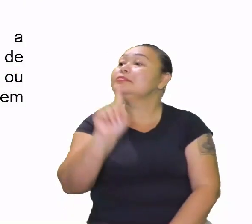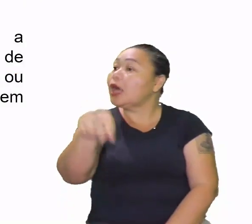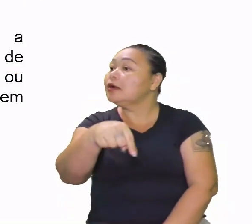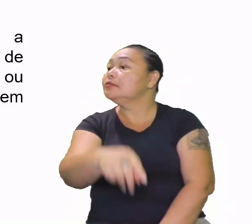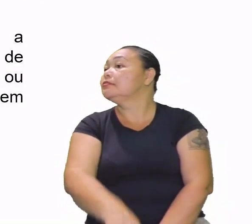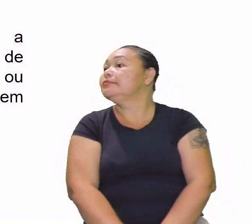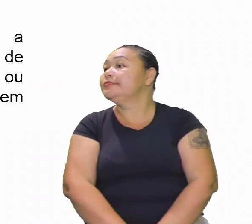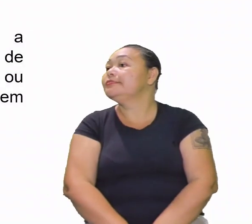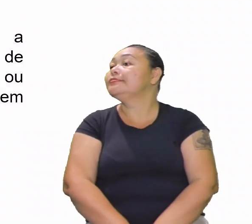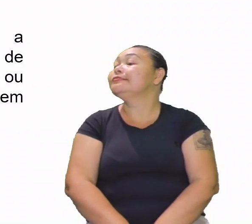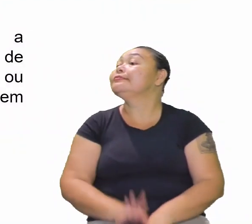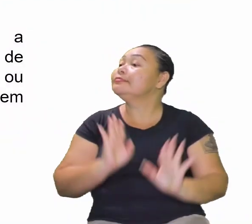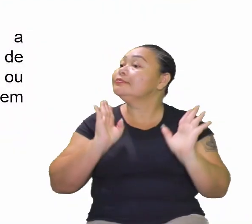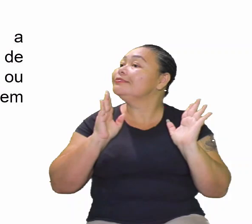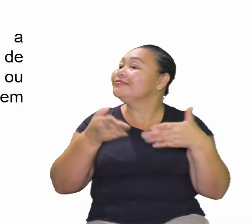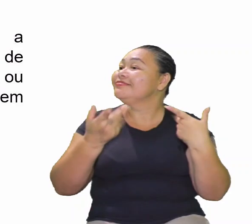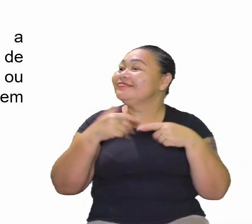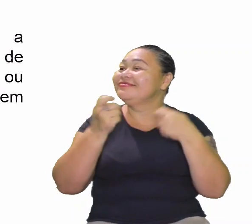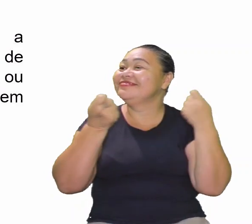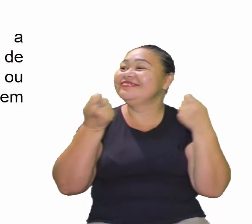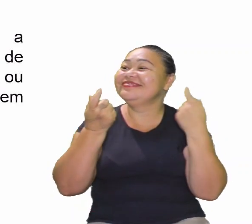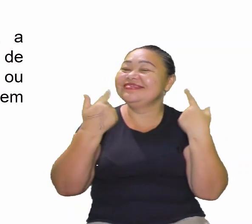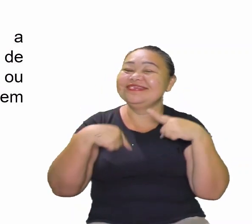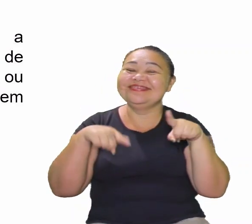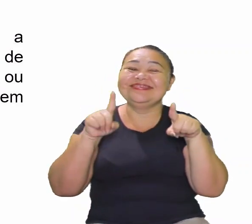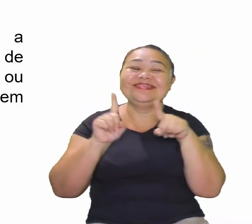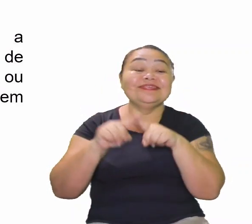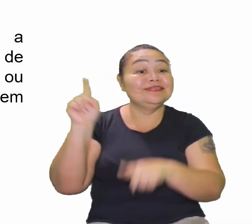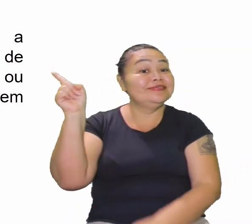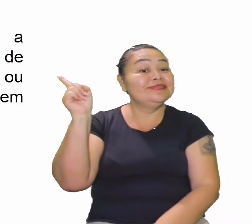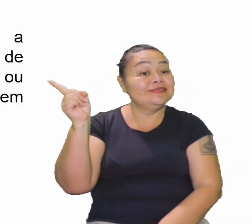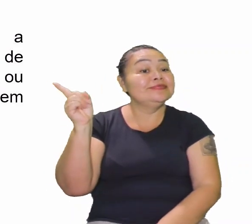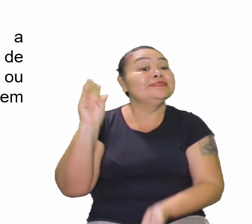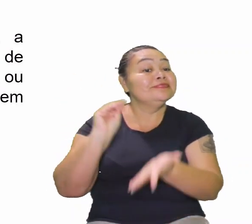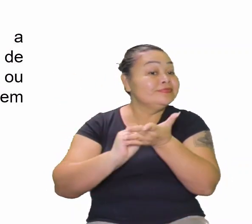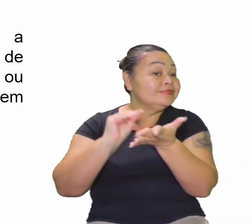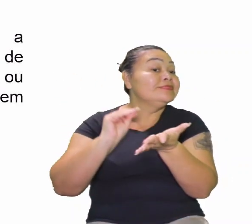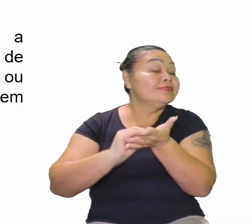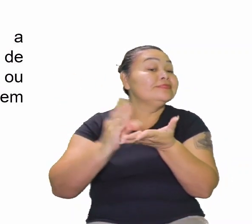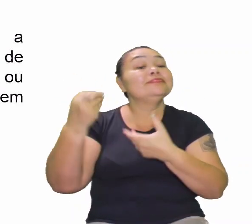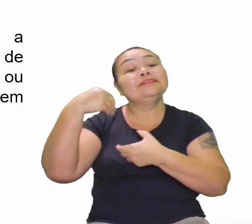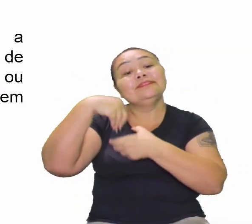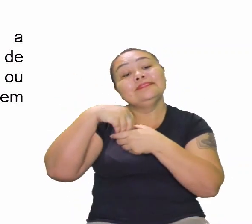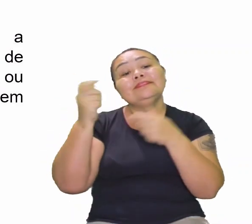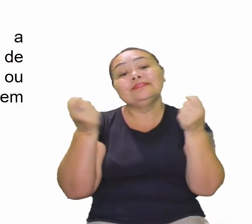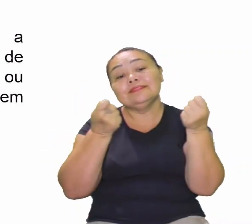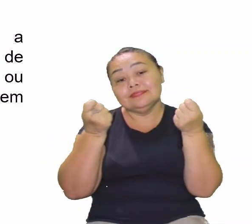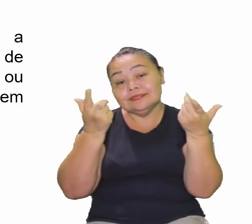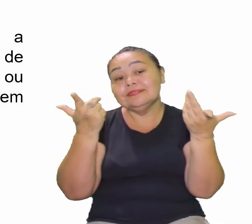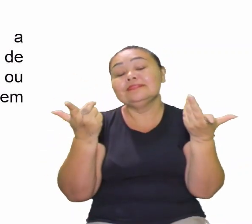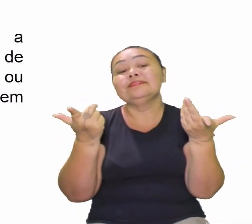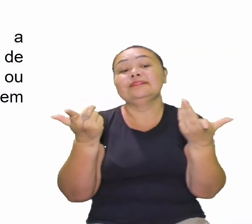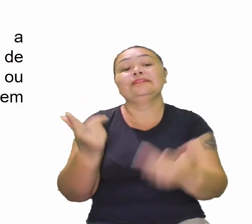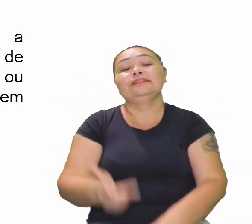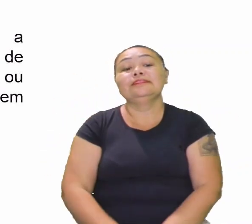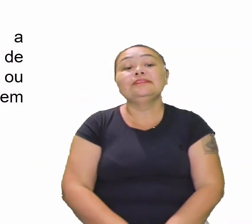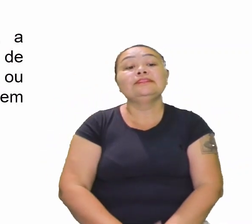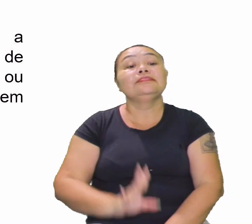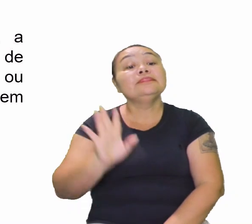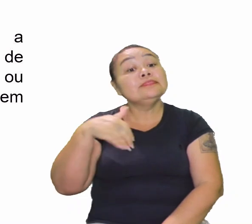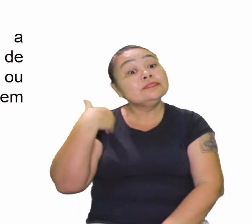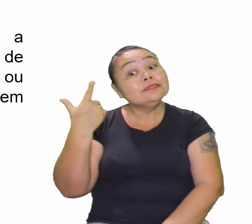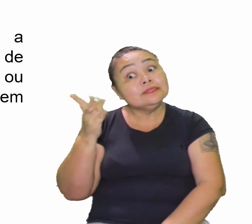E enfatizando aí sobre esses controles, tá aqui, a gente não tinha colocado. Então, dentro do controle, né, para